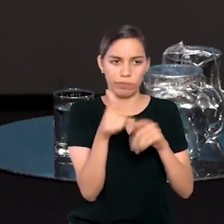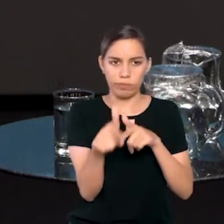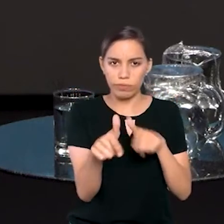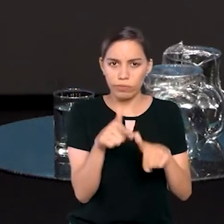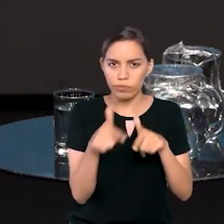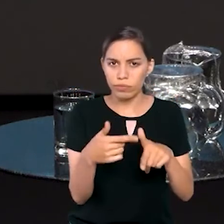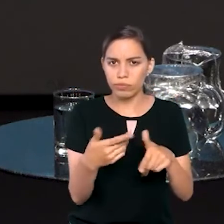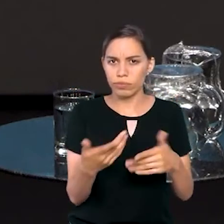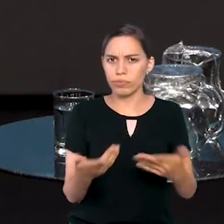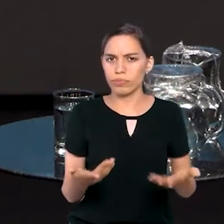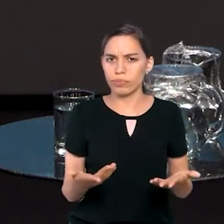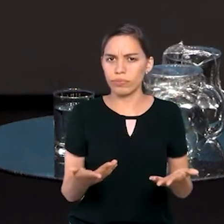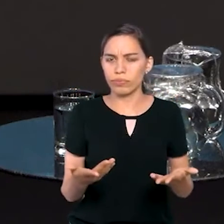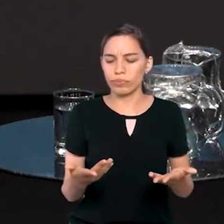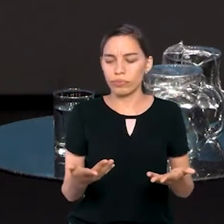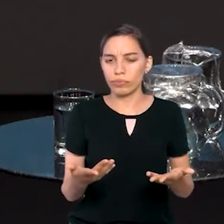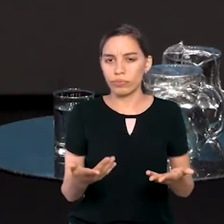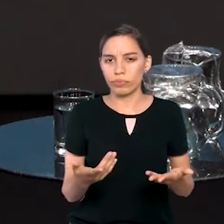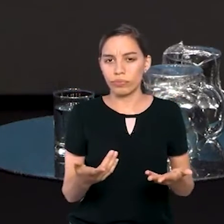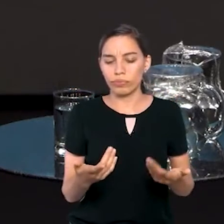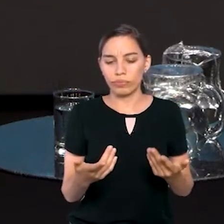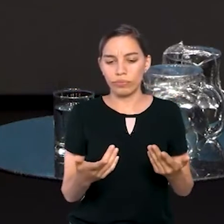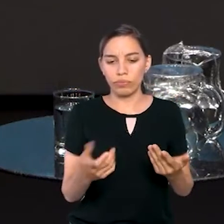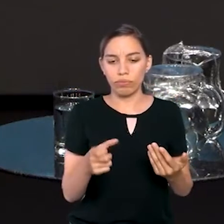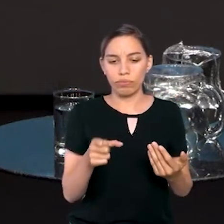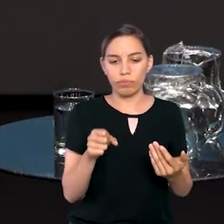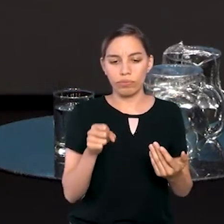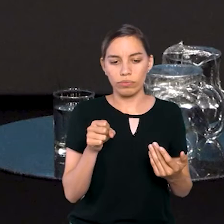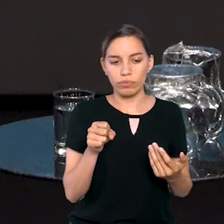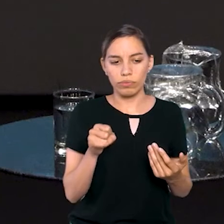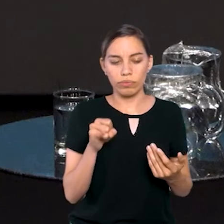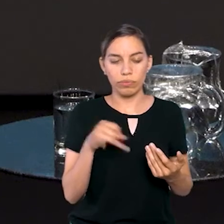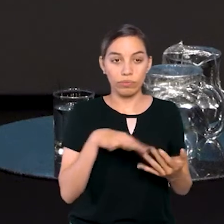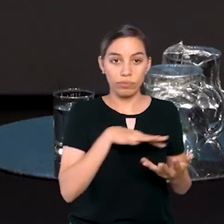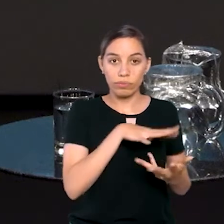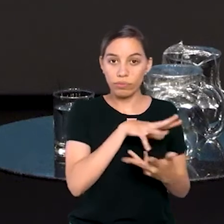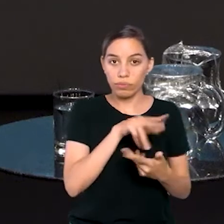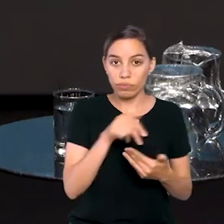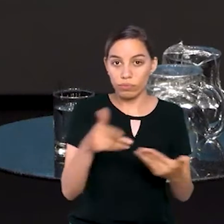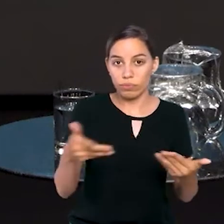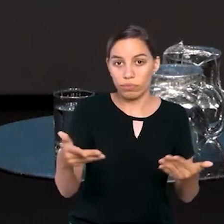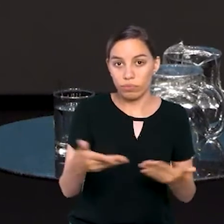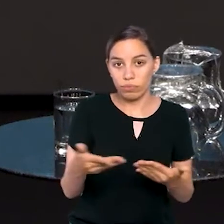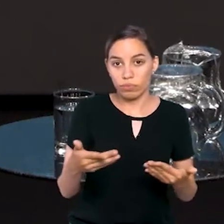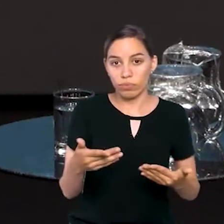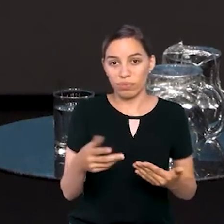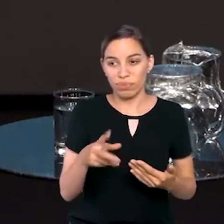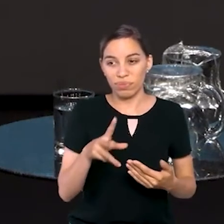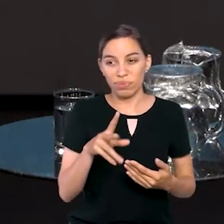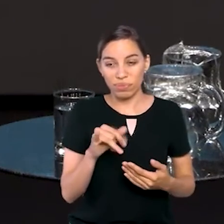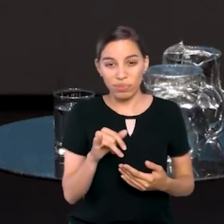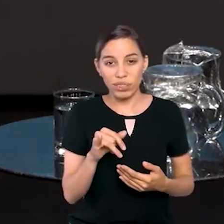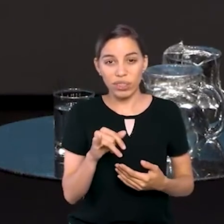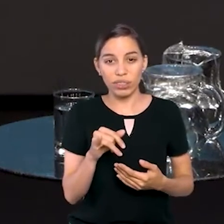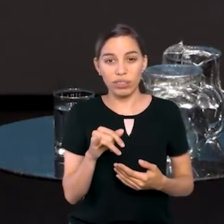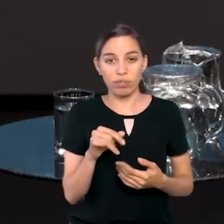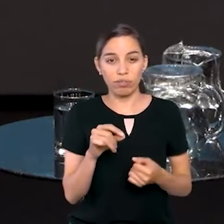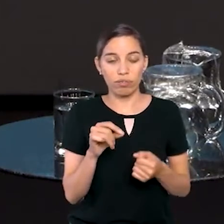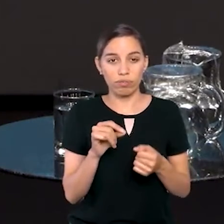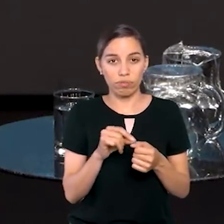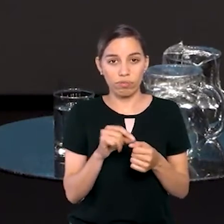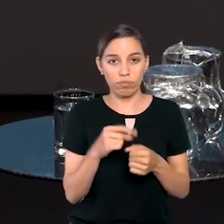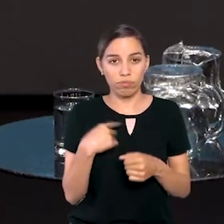finalmente, esse mundo abstrato da psicologia vai apanhar a